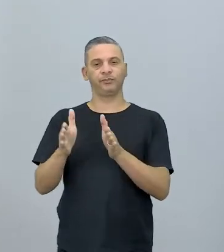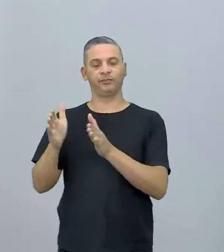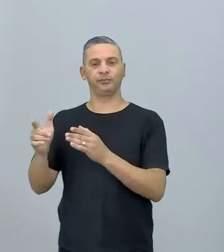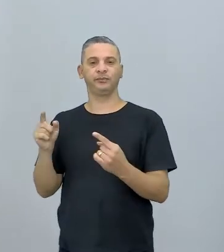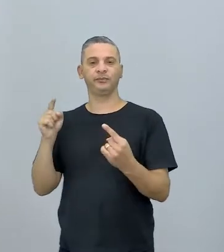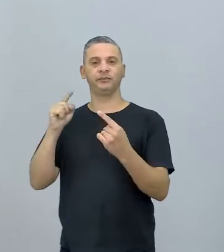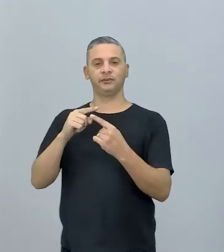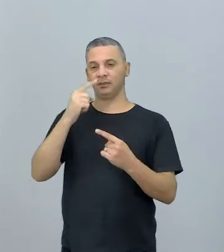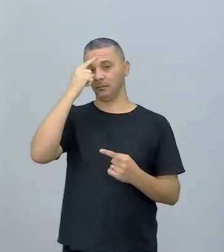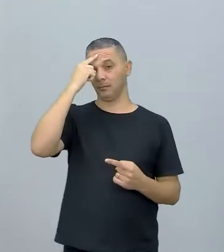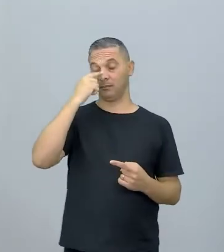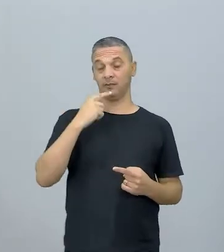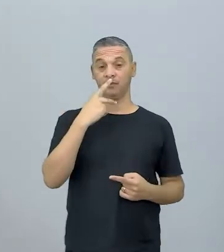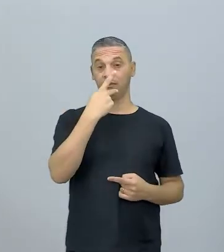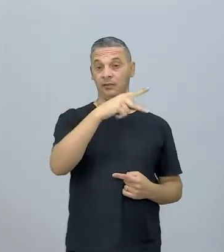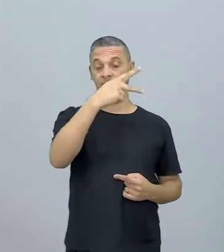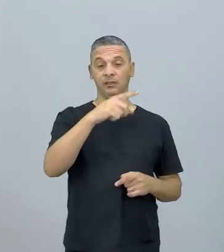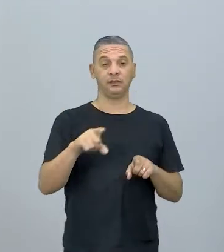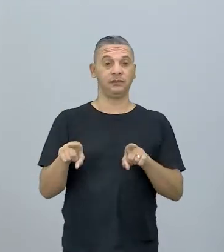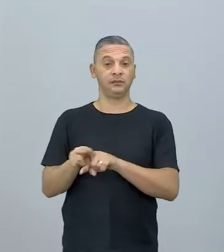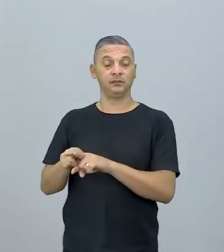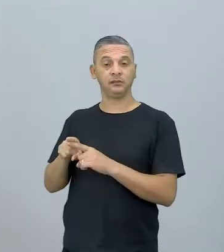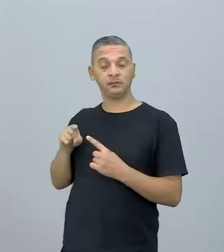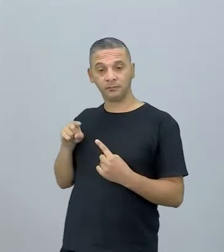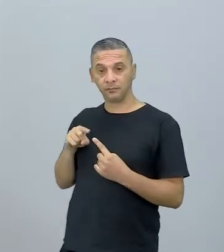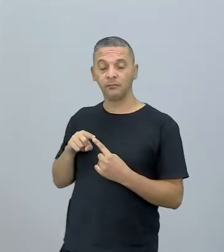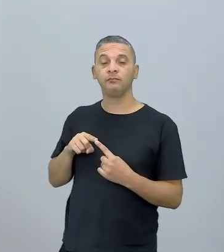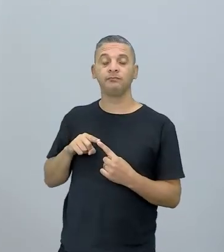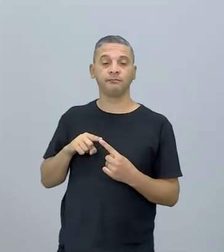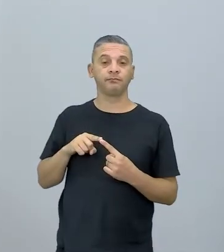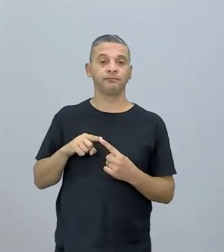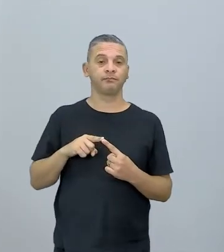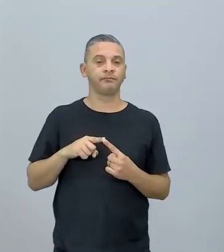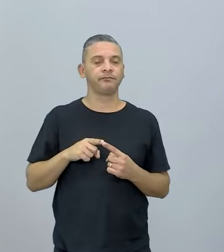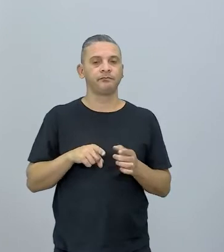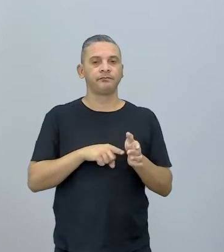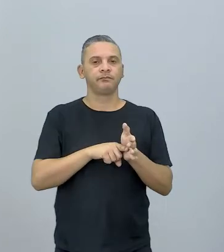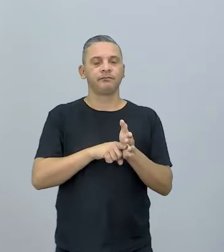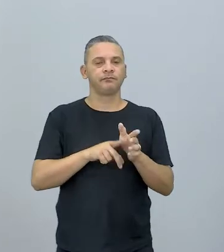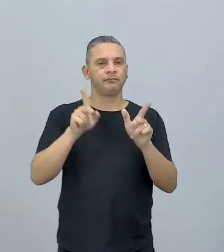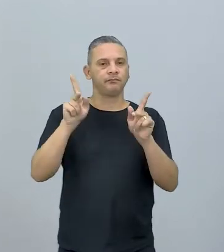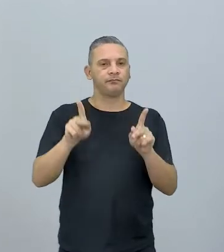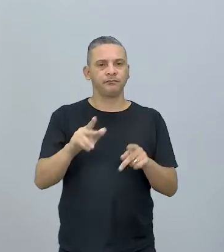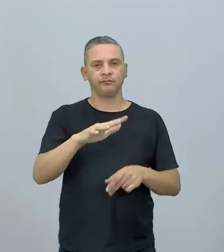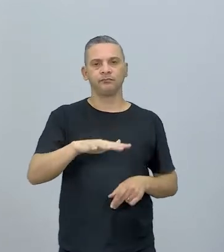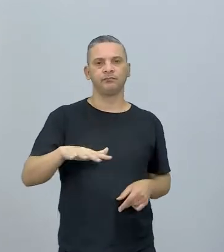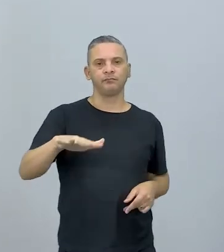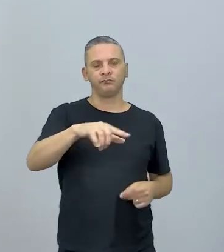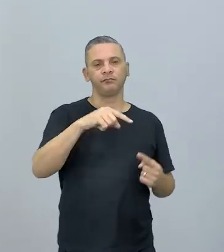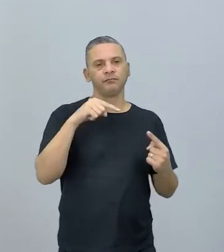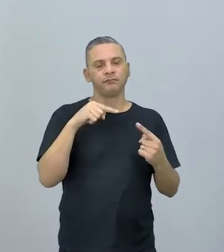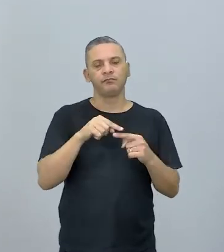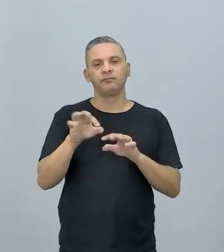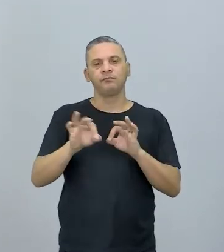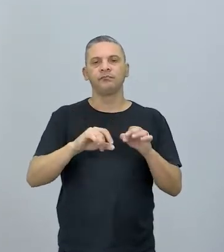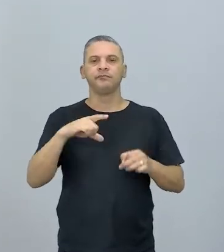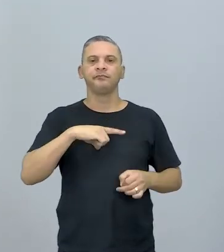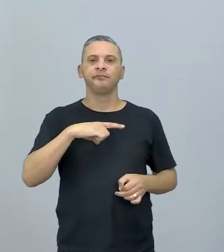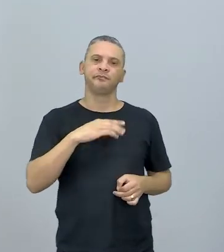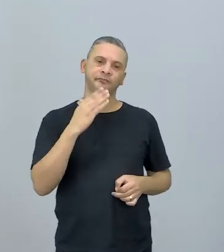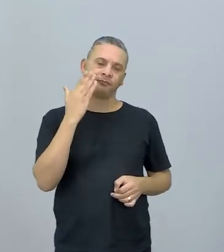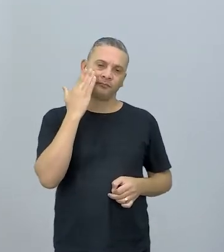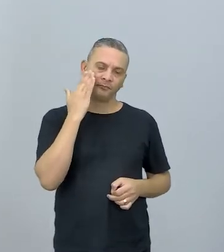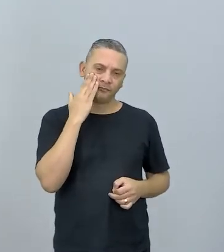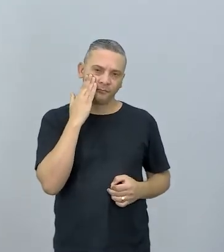do perfil autoritário, né? Então essas pessoas, elas supostamente teriam